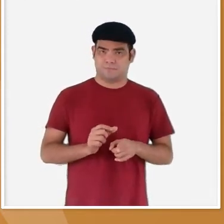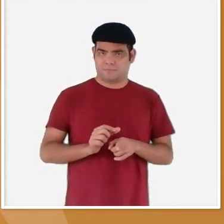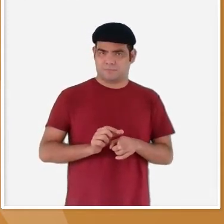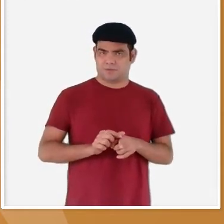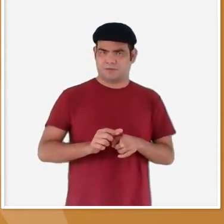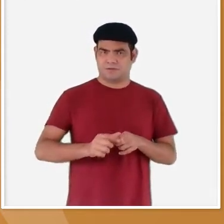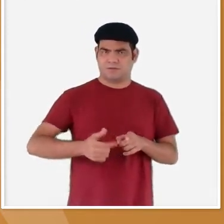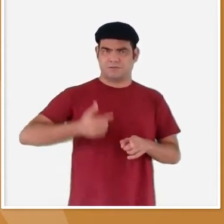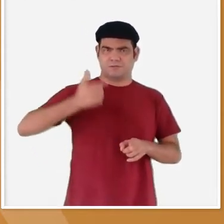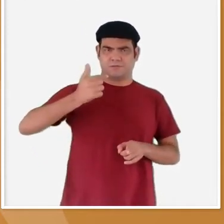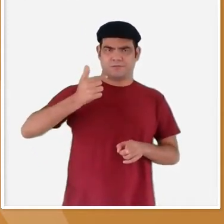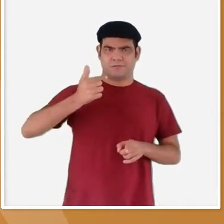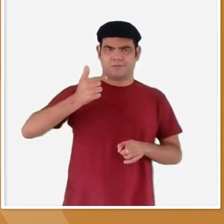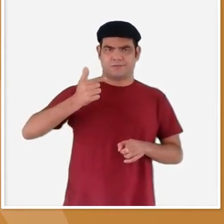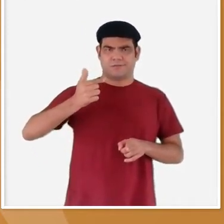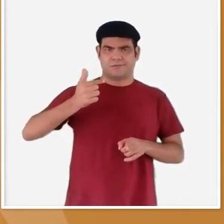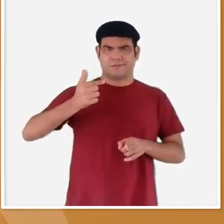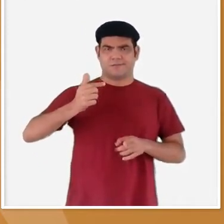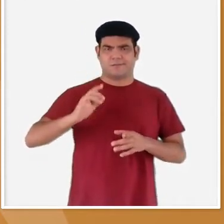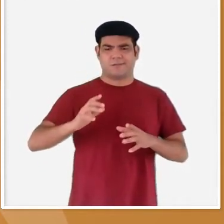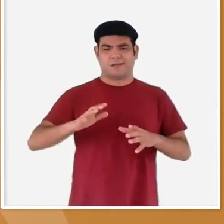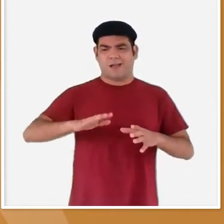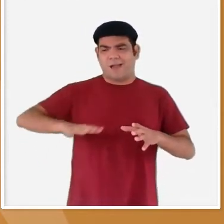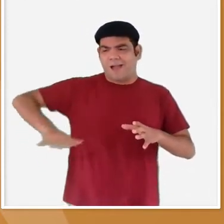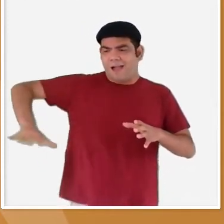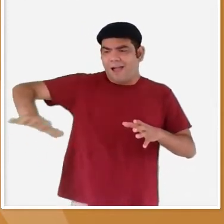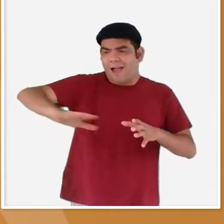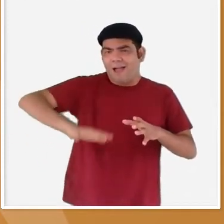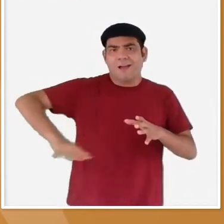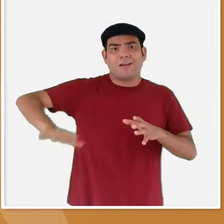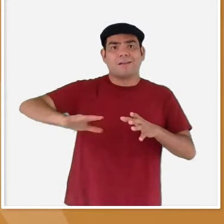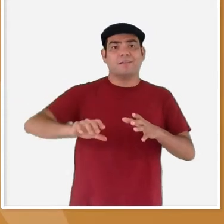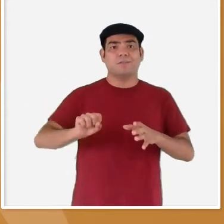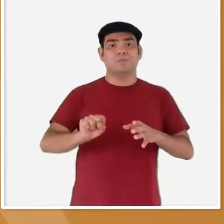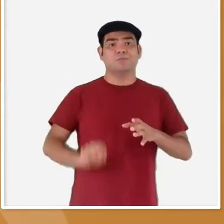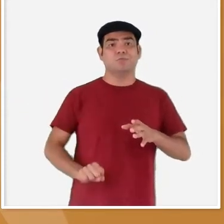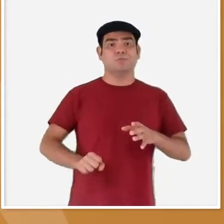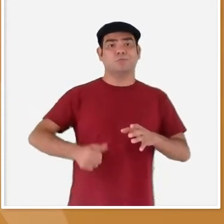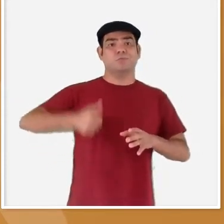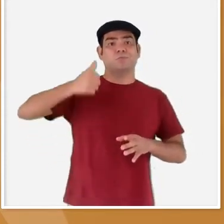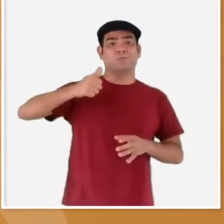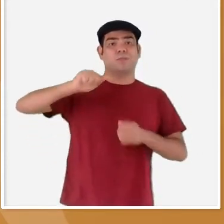Unidade 2, Grandes Regiões do Sul. 1. América Latina.